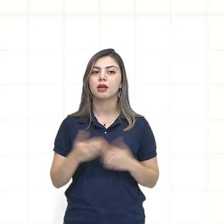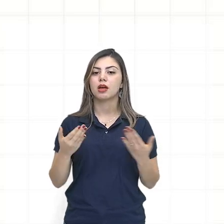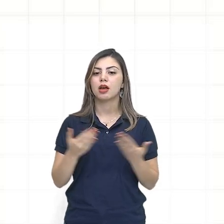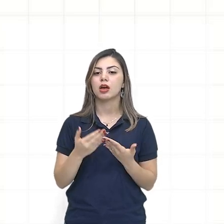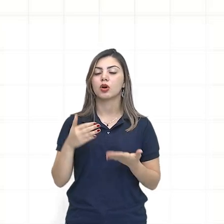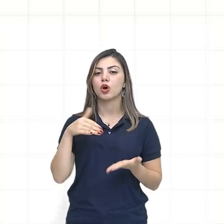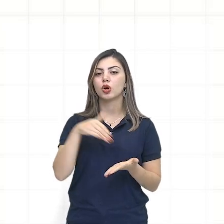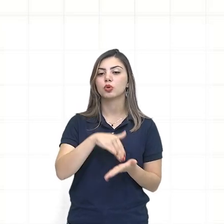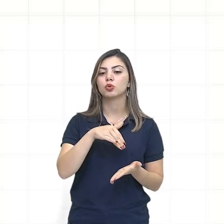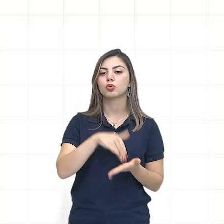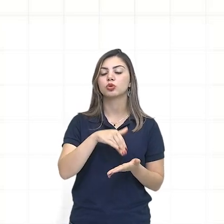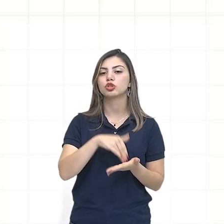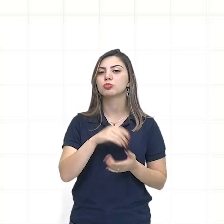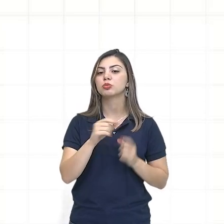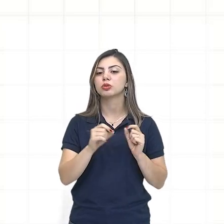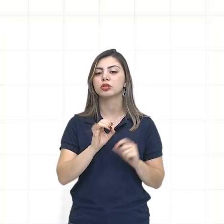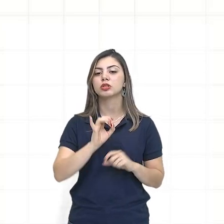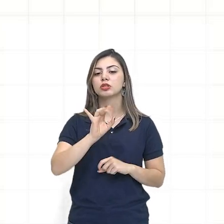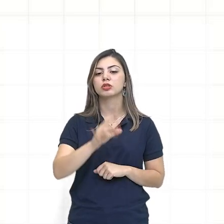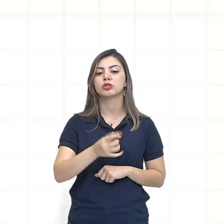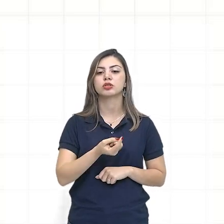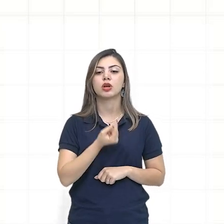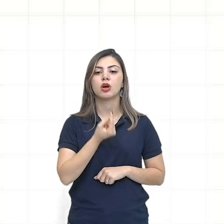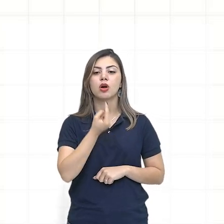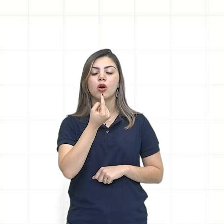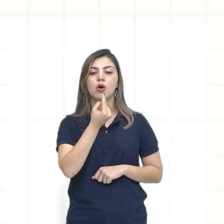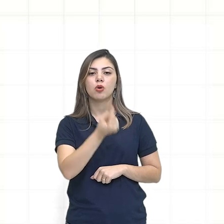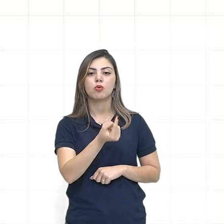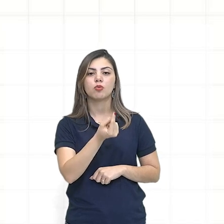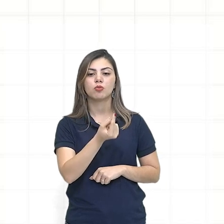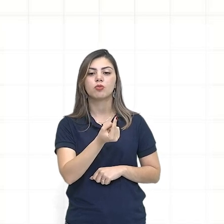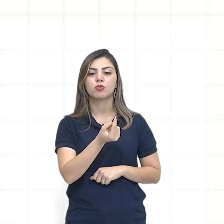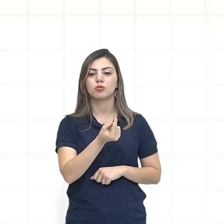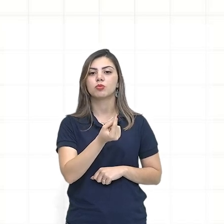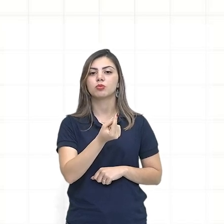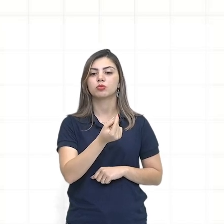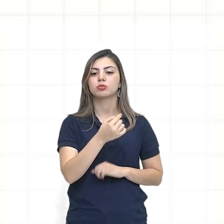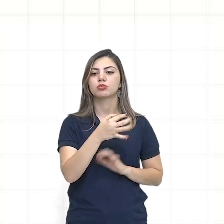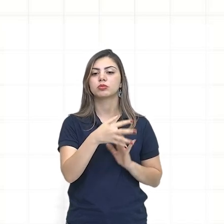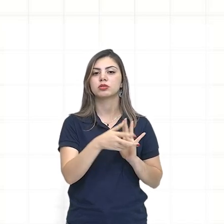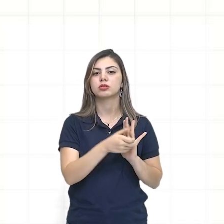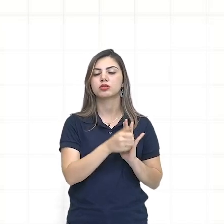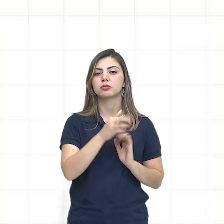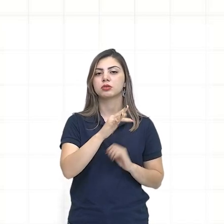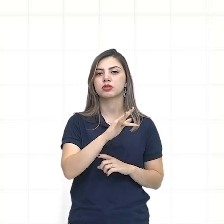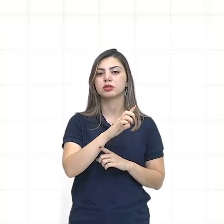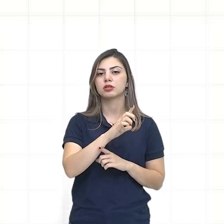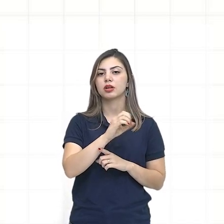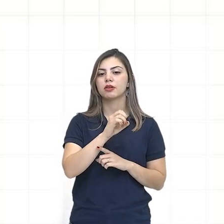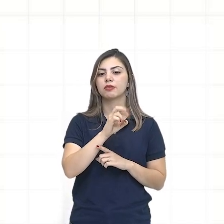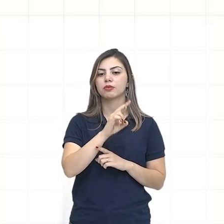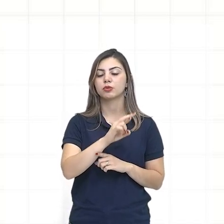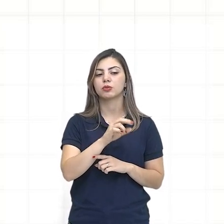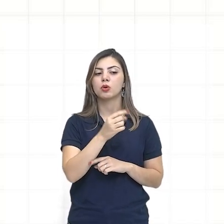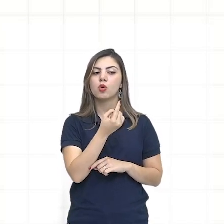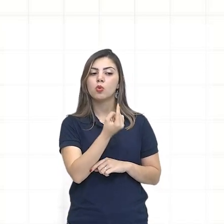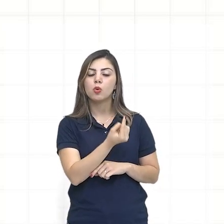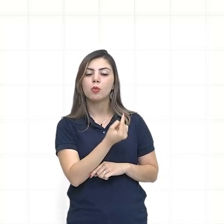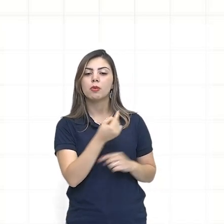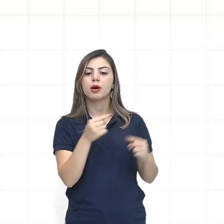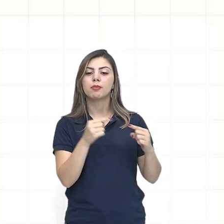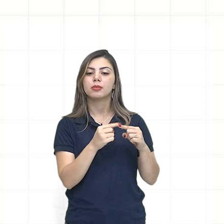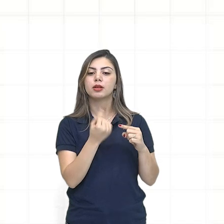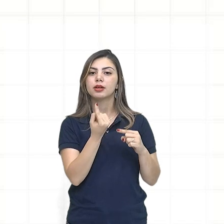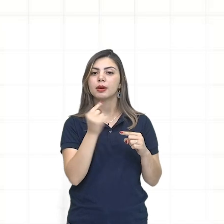Nós temos apenas o que? Uma flor de lótus. Então, uma flor de lótus vale 1000. Então, eu vou ter 1 vezes quanto?